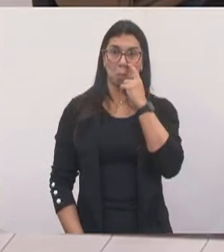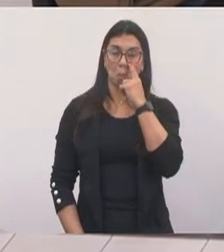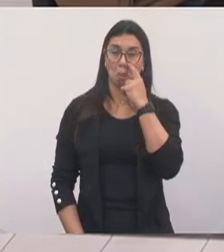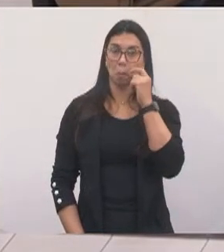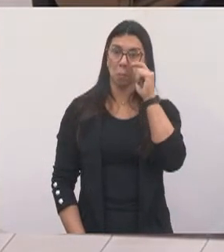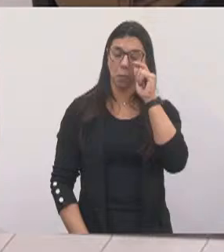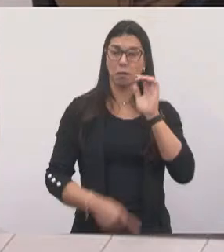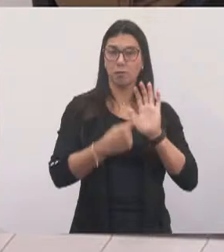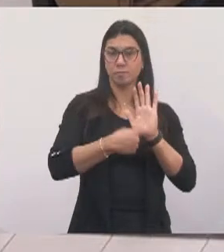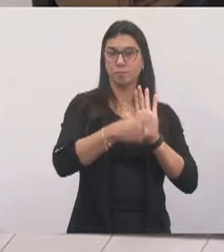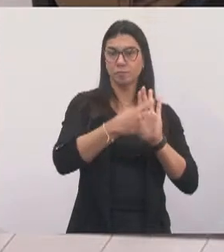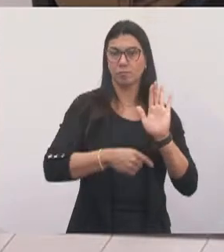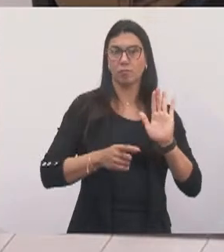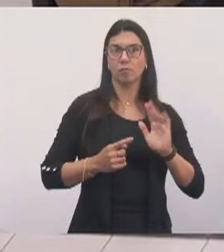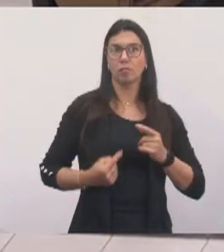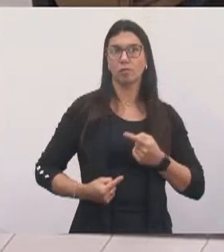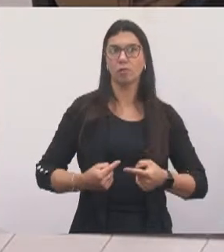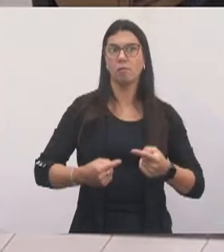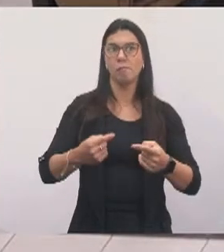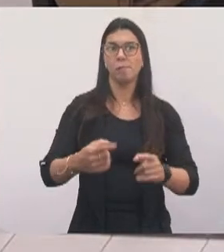O veto continua em discussão.